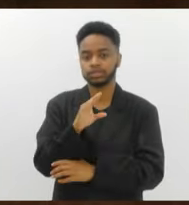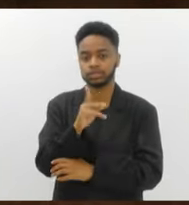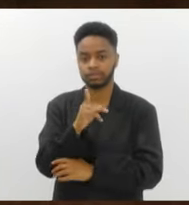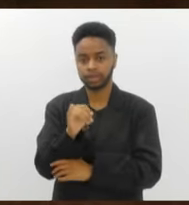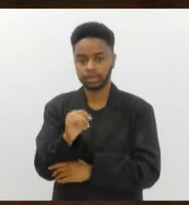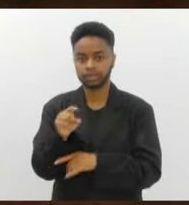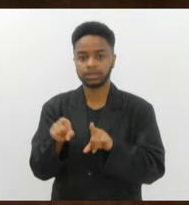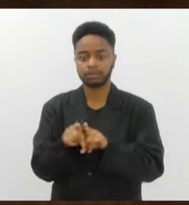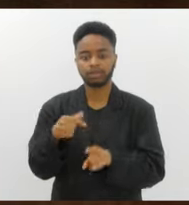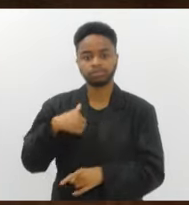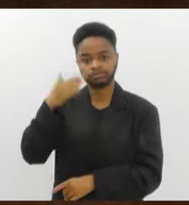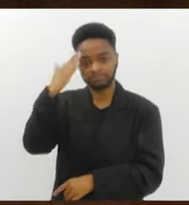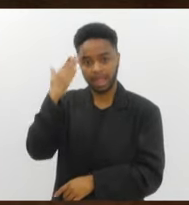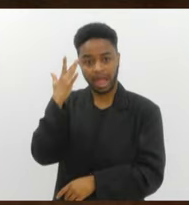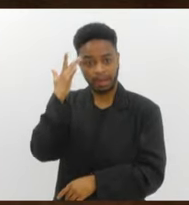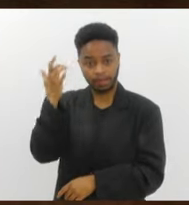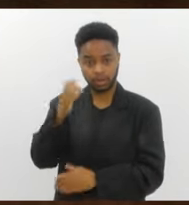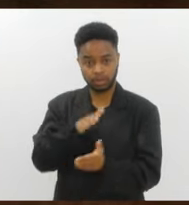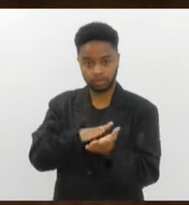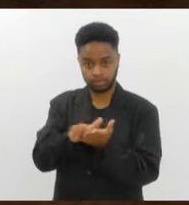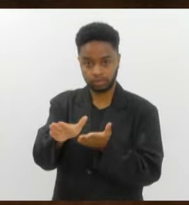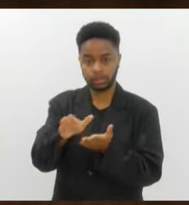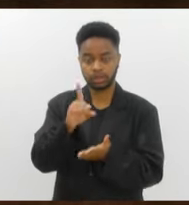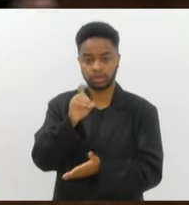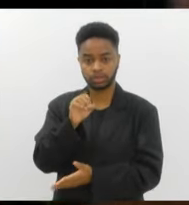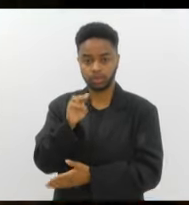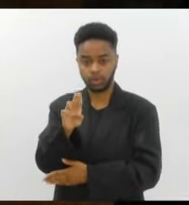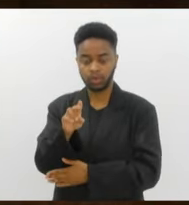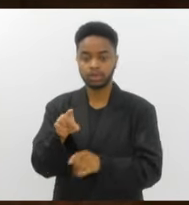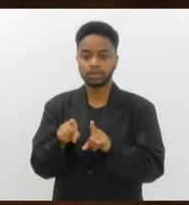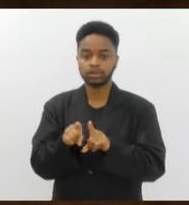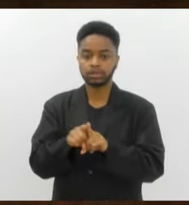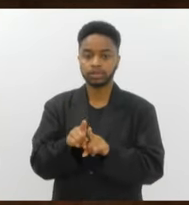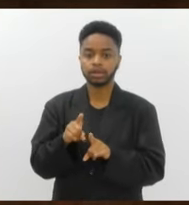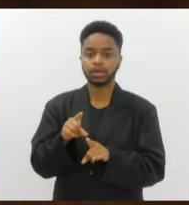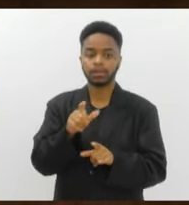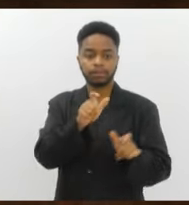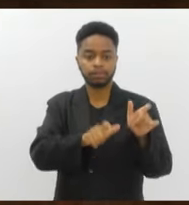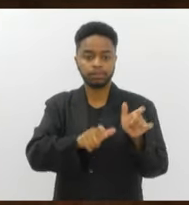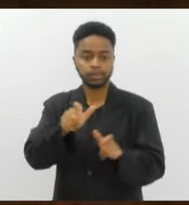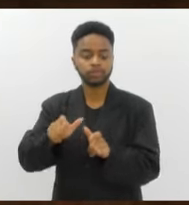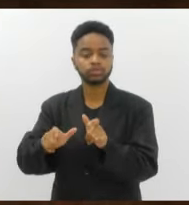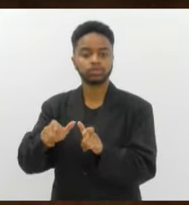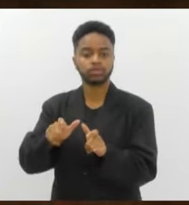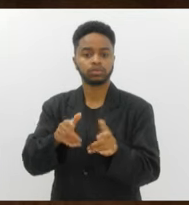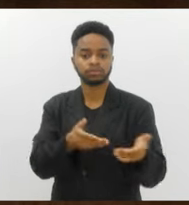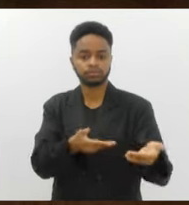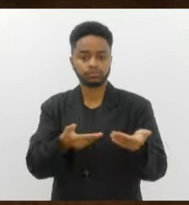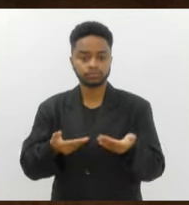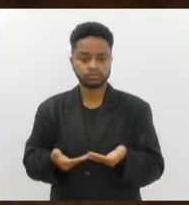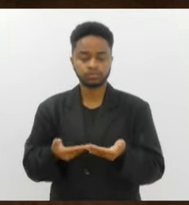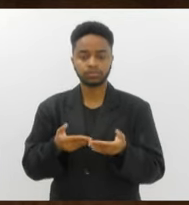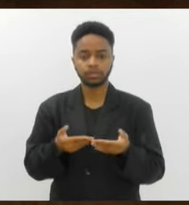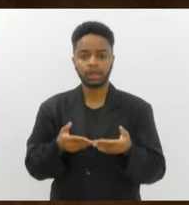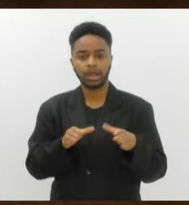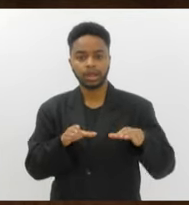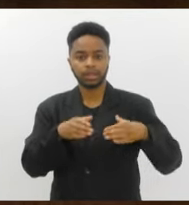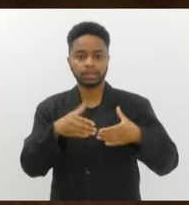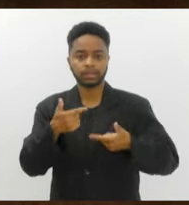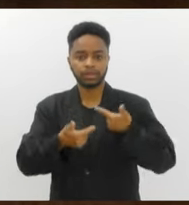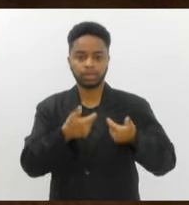estou sabendo que amanhã será publicada em Diário Oficial os convocados, esta seleção que trabalhará na